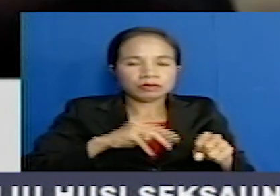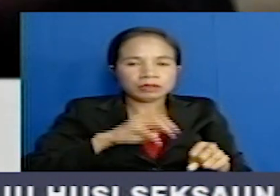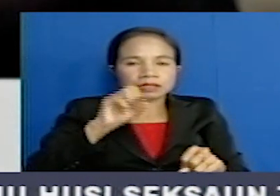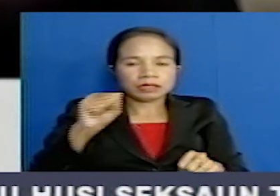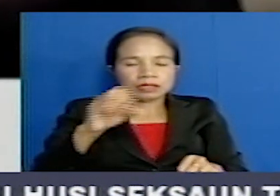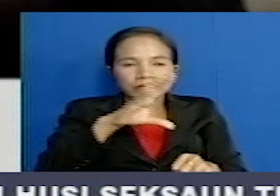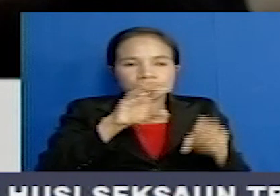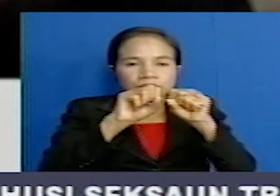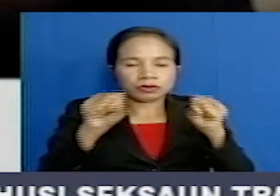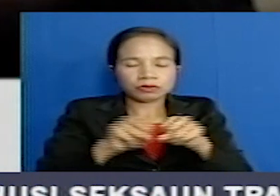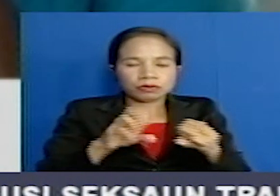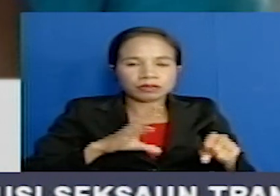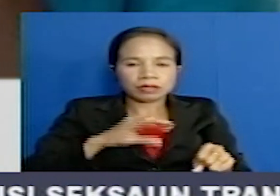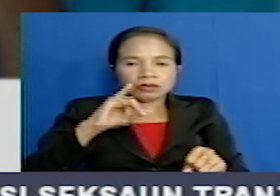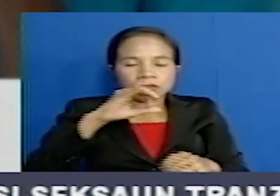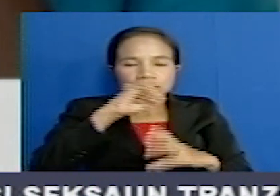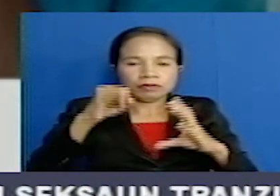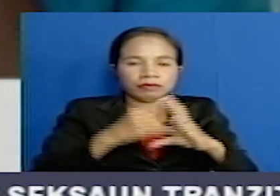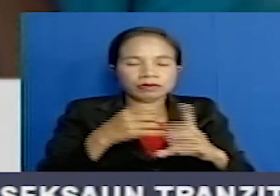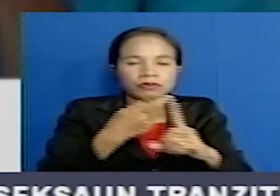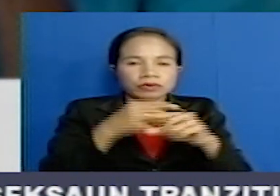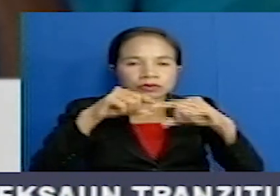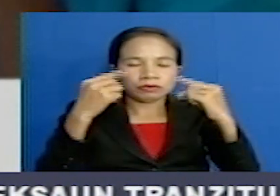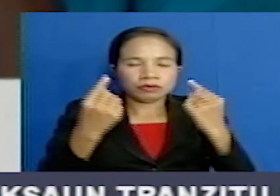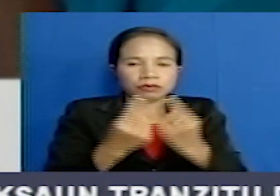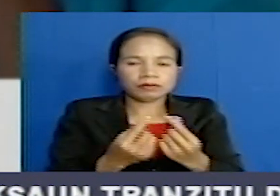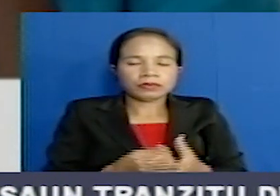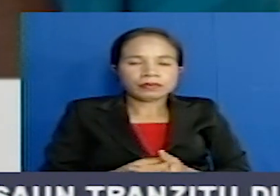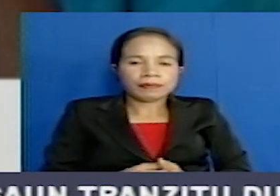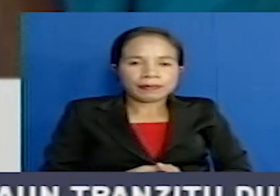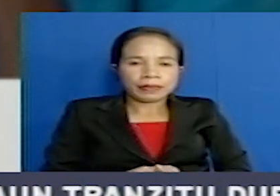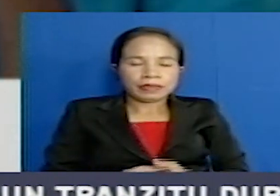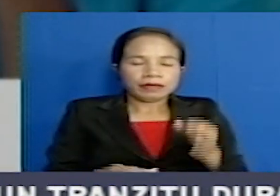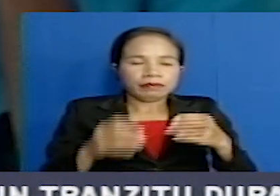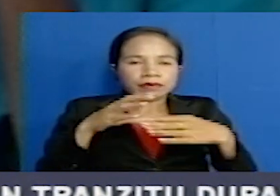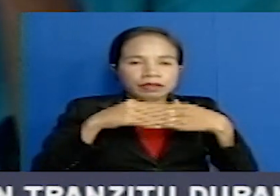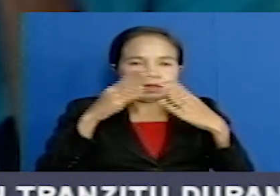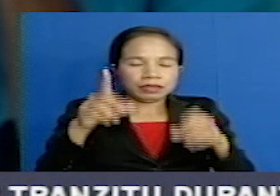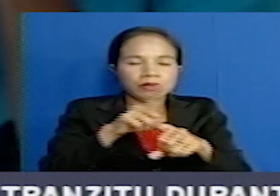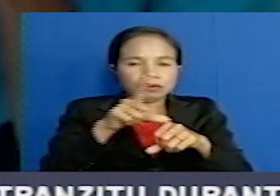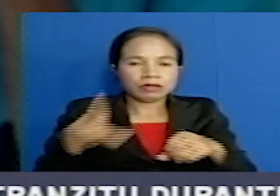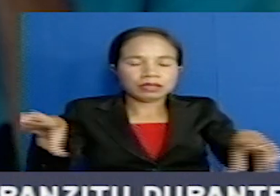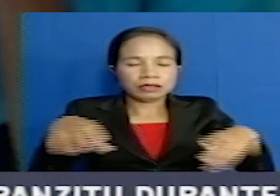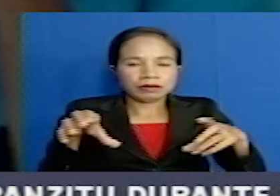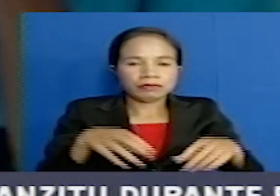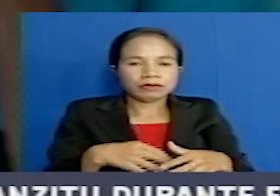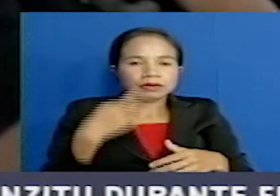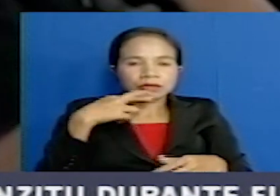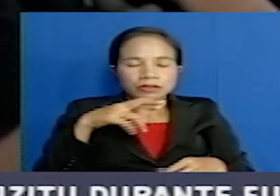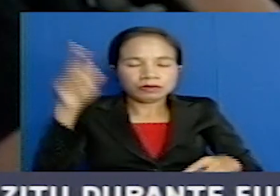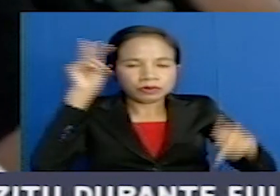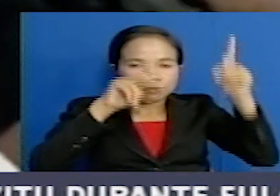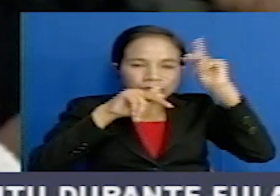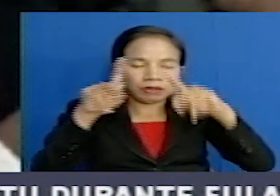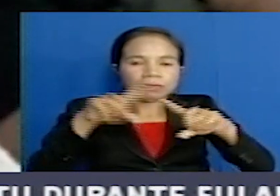ho Suku Caicoli, envolve direta husi grupo Arte Marciais Balun. Mas que autoridade local se resforço, hode resolve